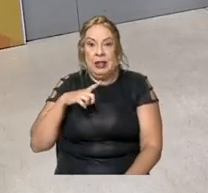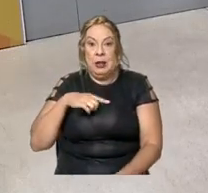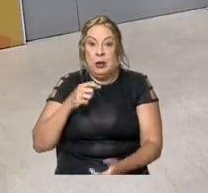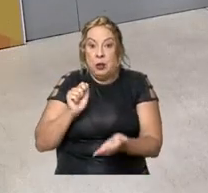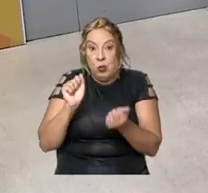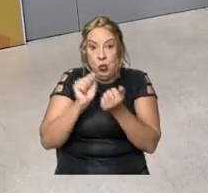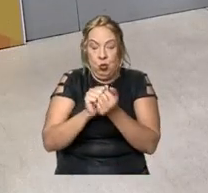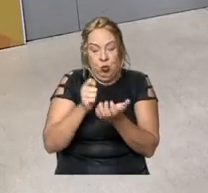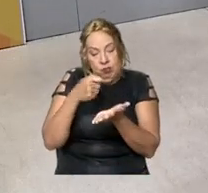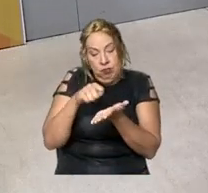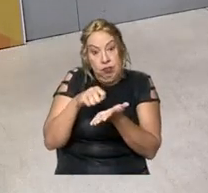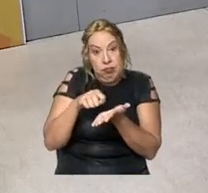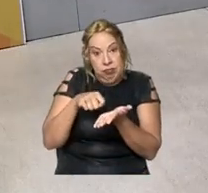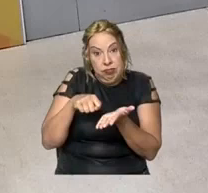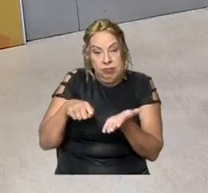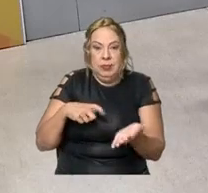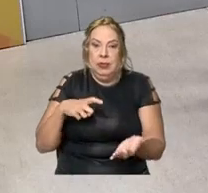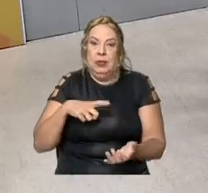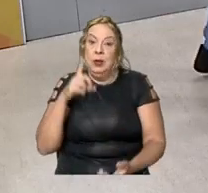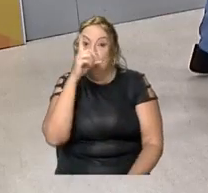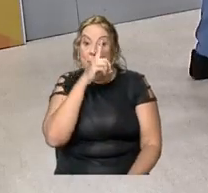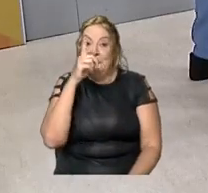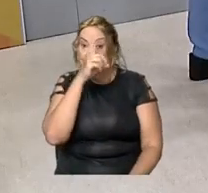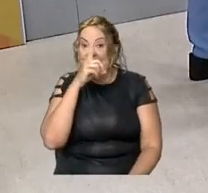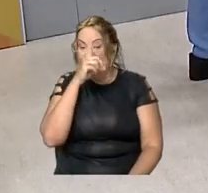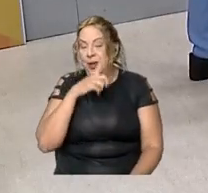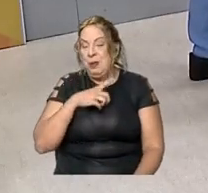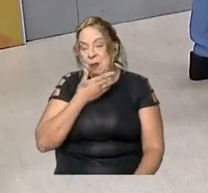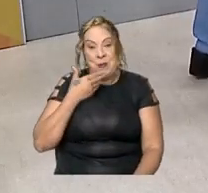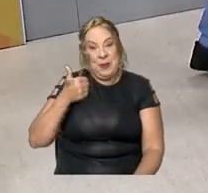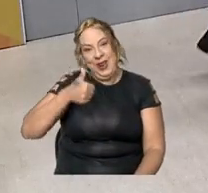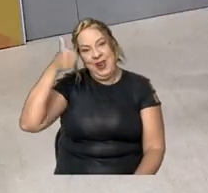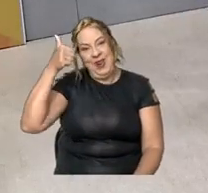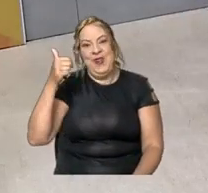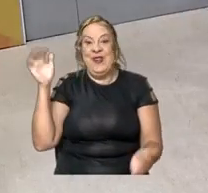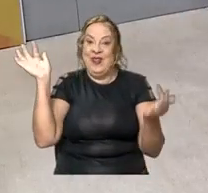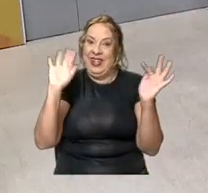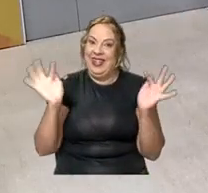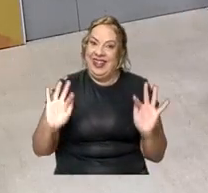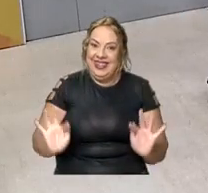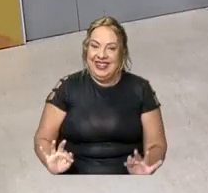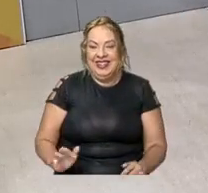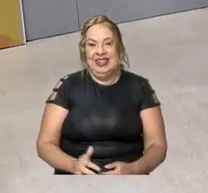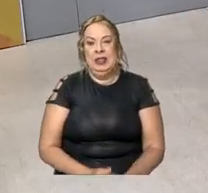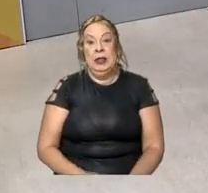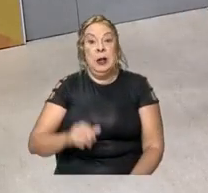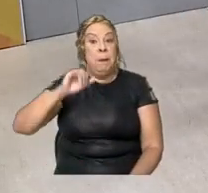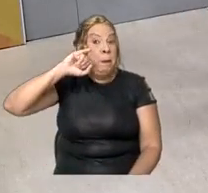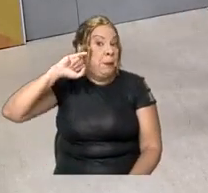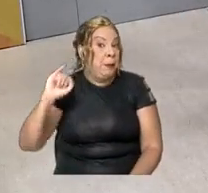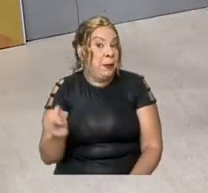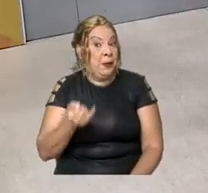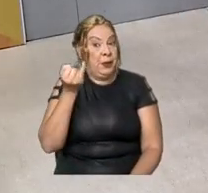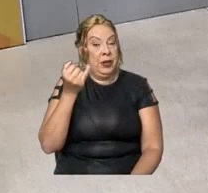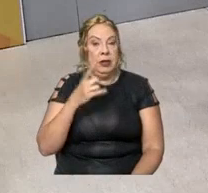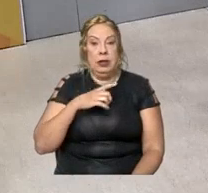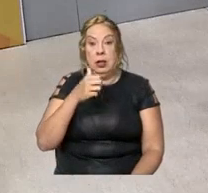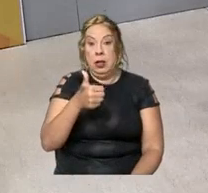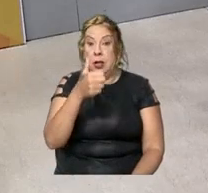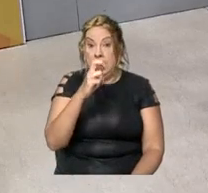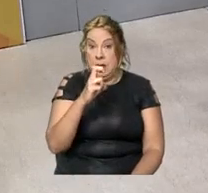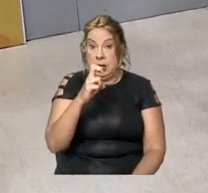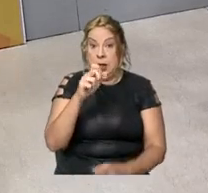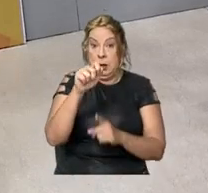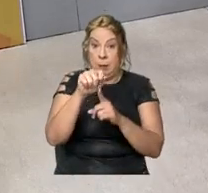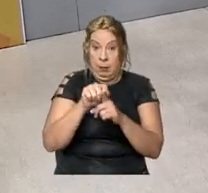título e tornar o domingo bem mais divertido. Ah, sem dúvidas, viu? E a gente aproveita também esse 15 de